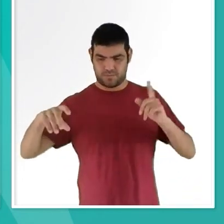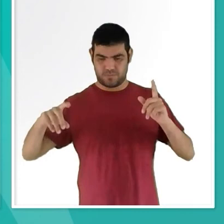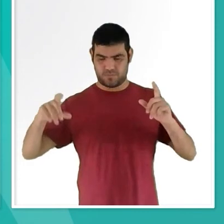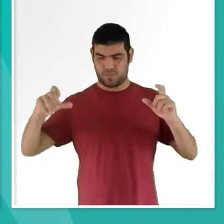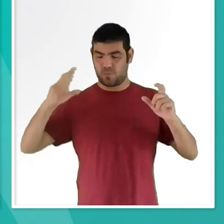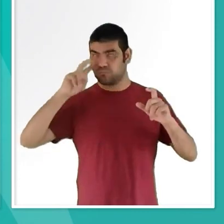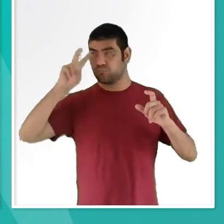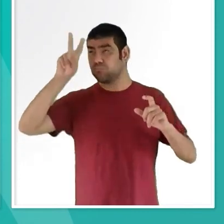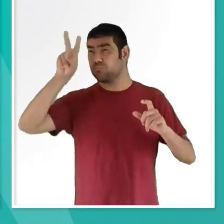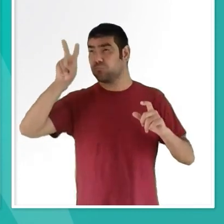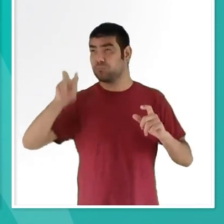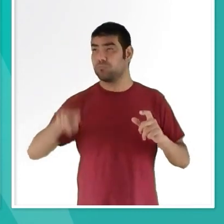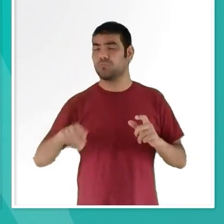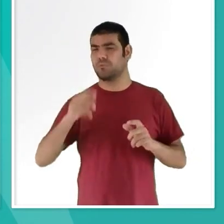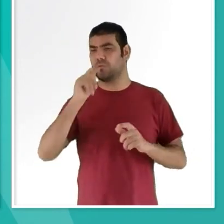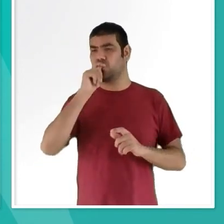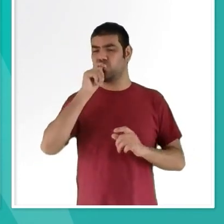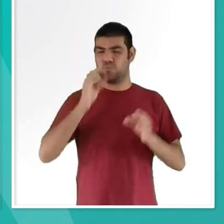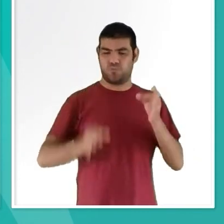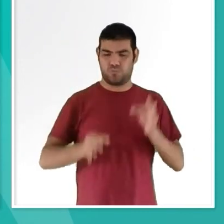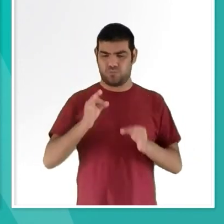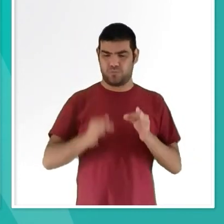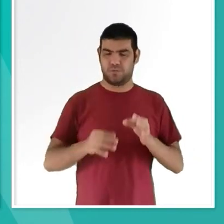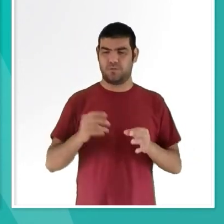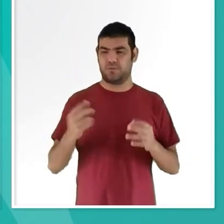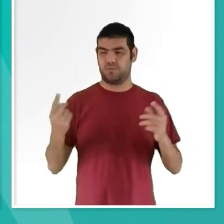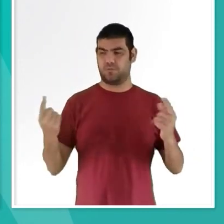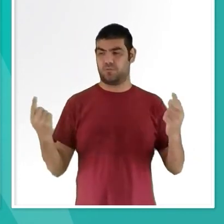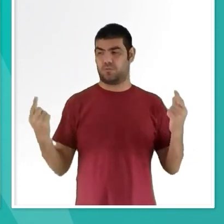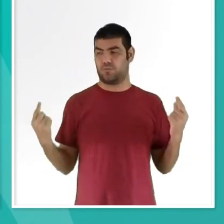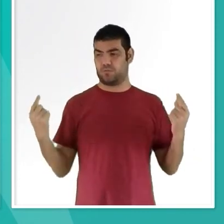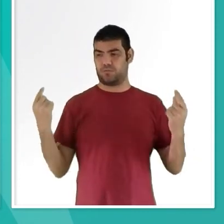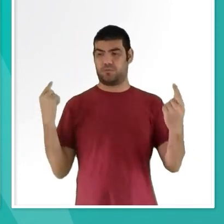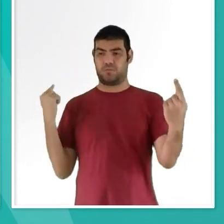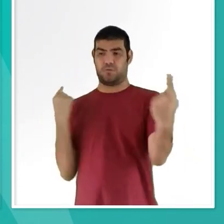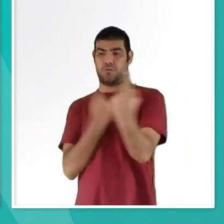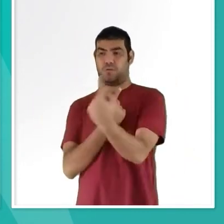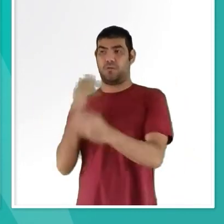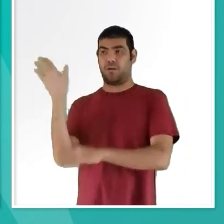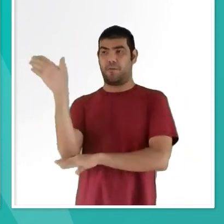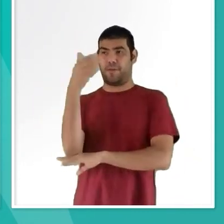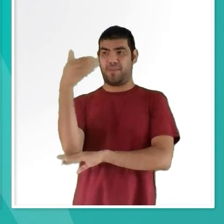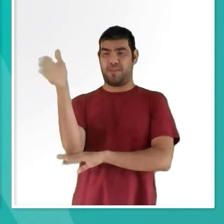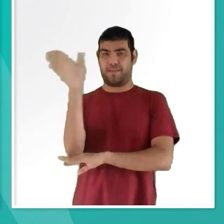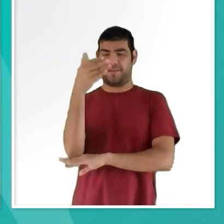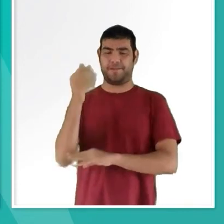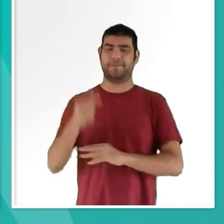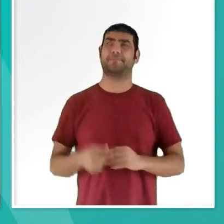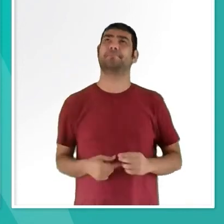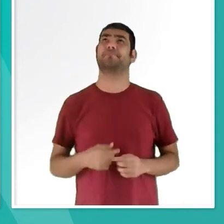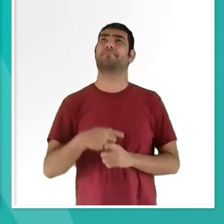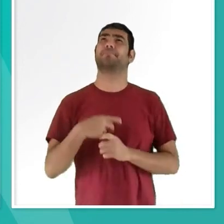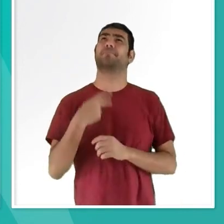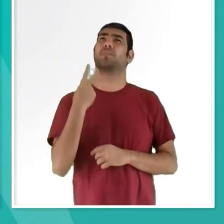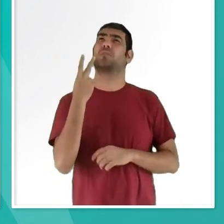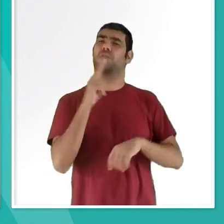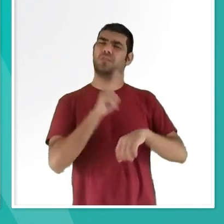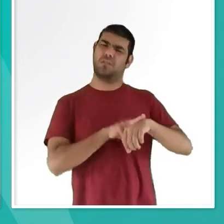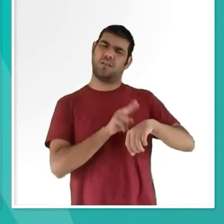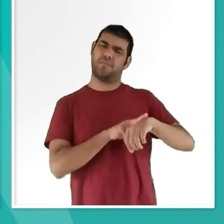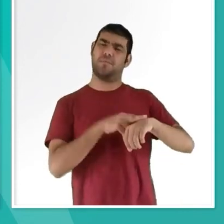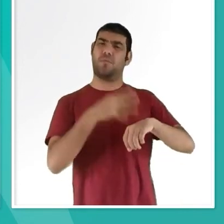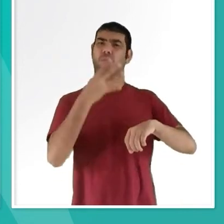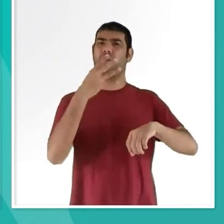central e 2 de linha, que são os famosos bandeirinhas, né? 2 tempos de 45 minutos